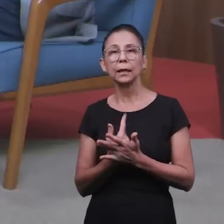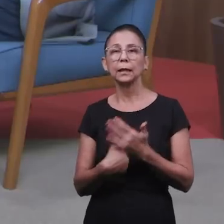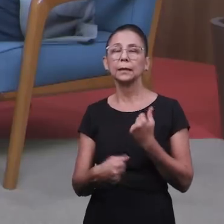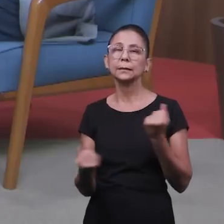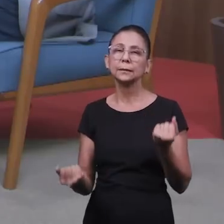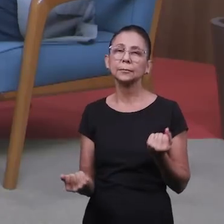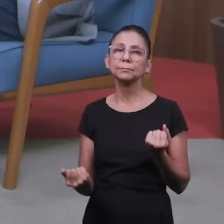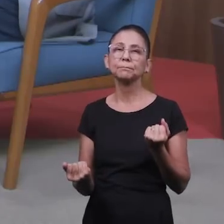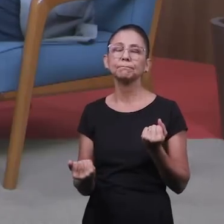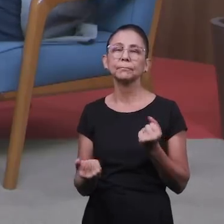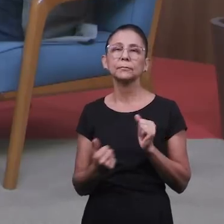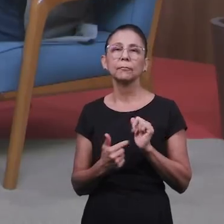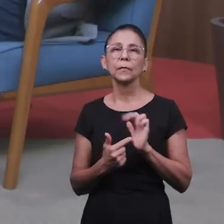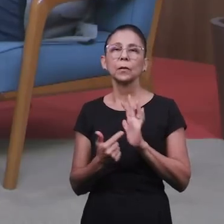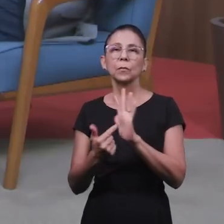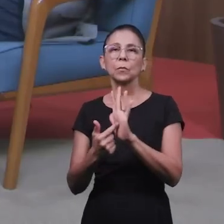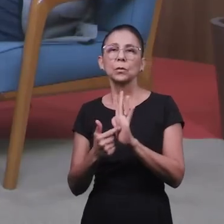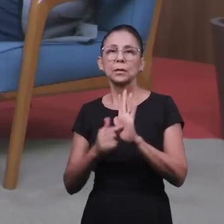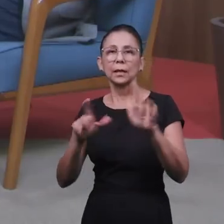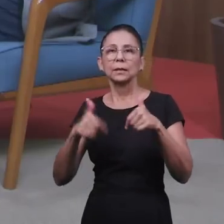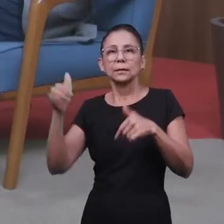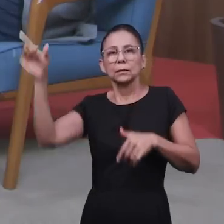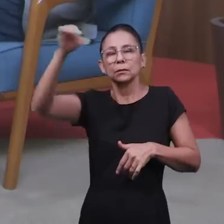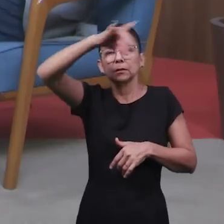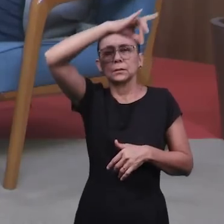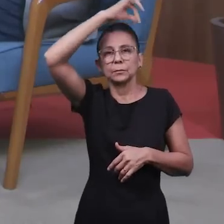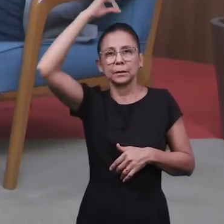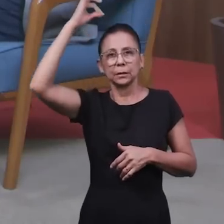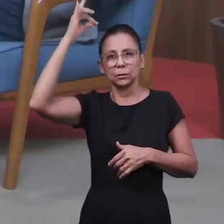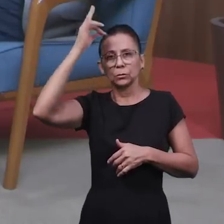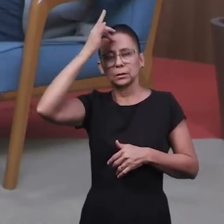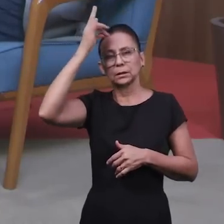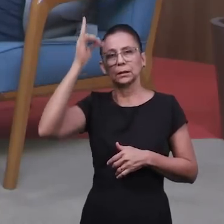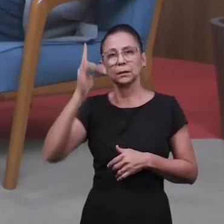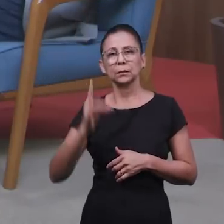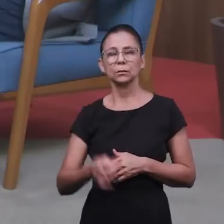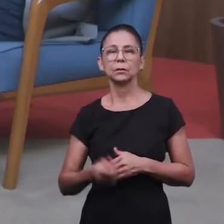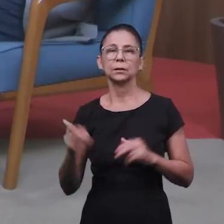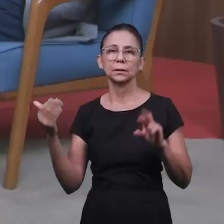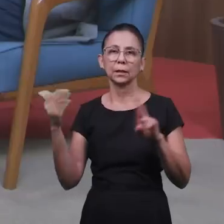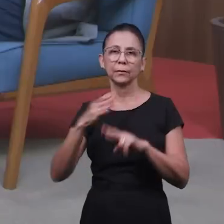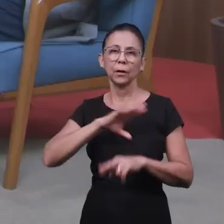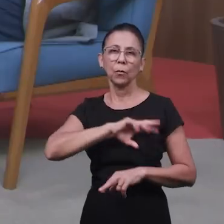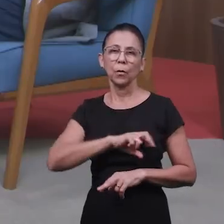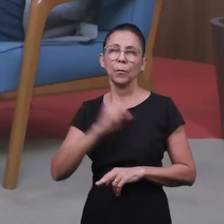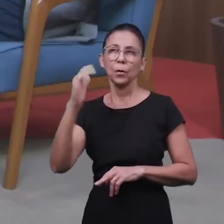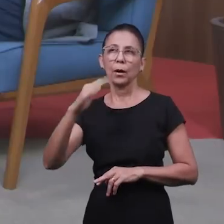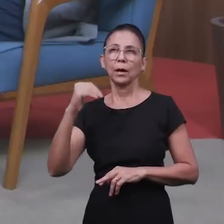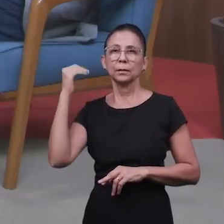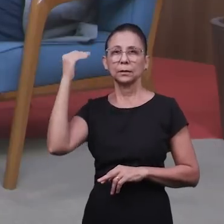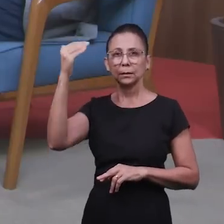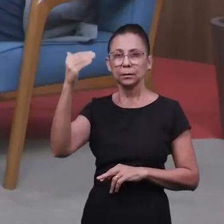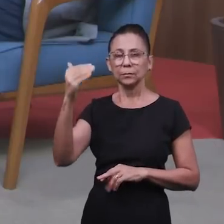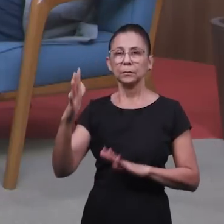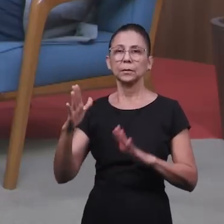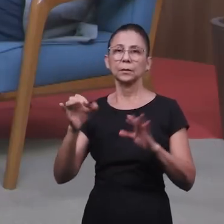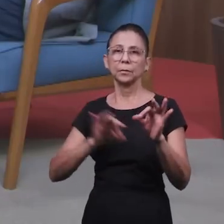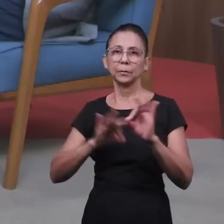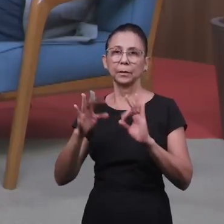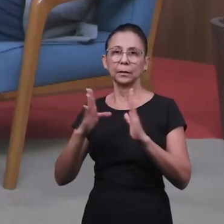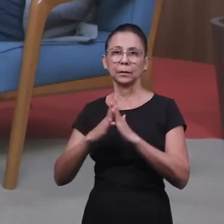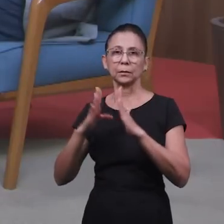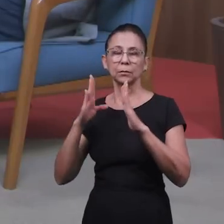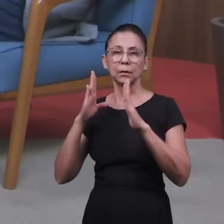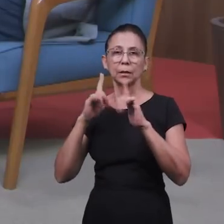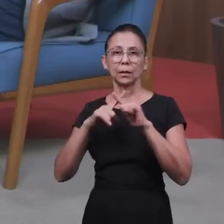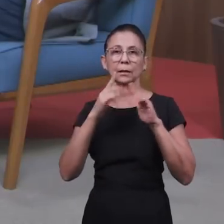né? da ação do Espírito Santo preparando a igreja para o encontro com o Senhor Jesus. E eu vou ler aqui o